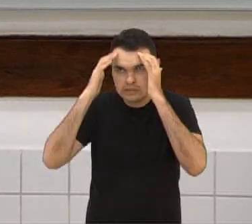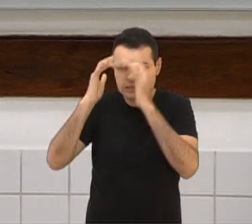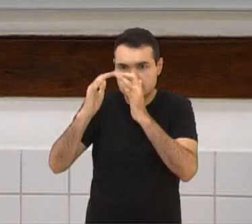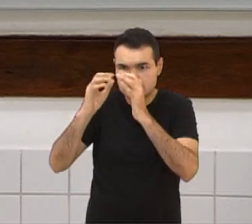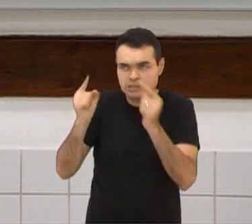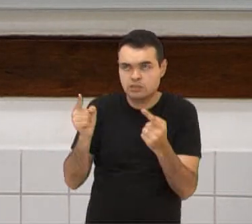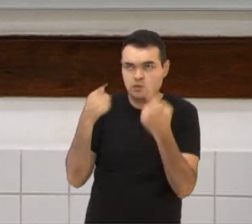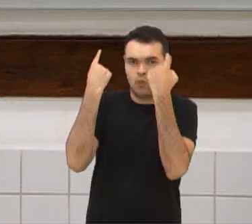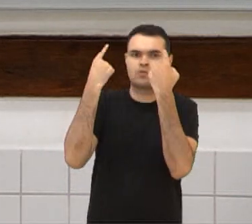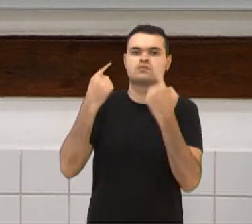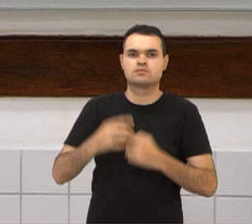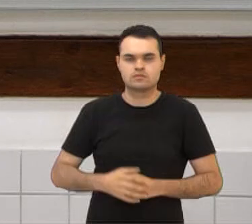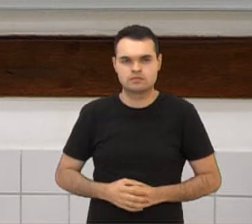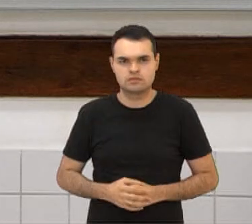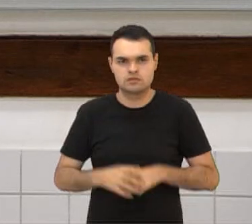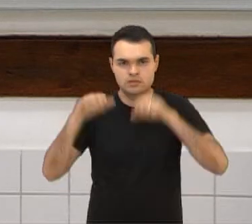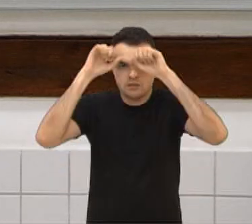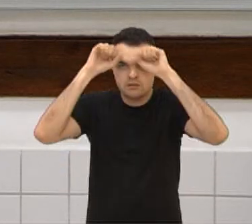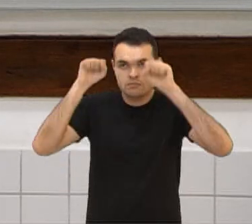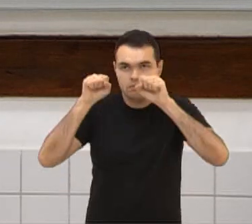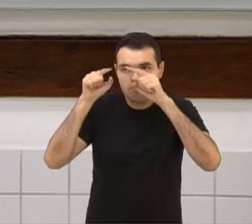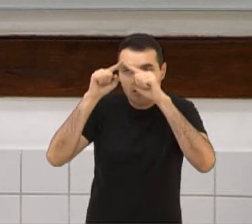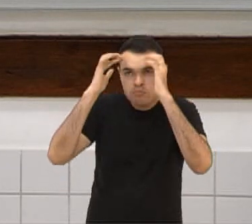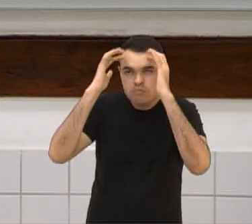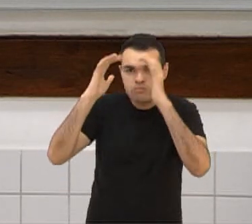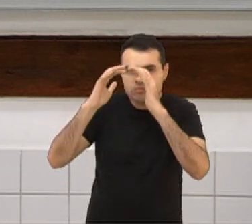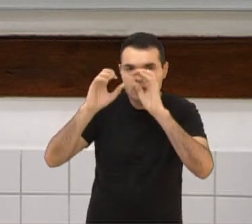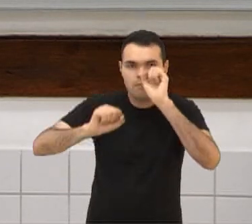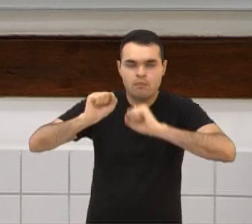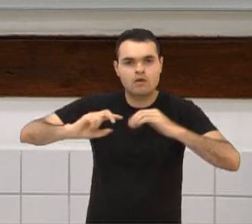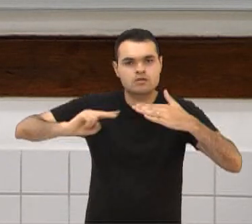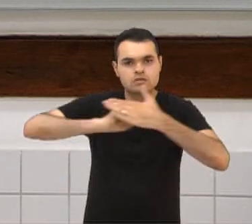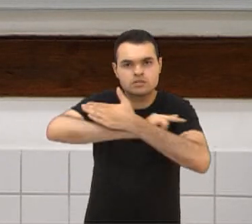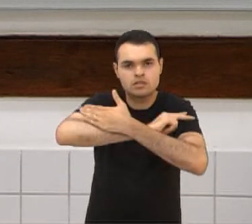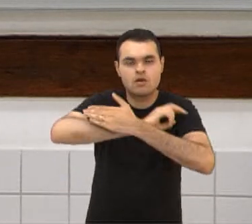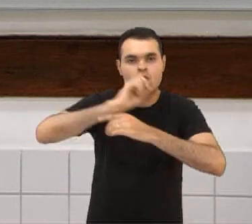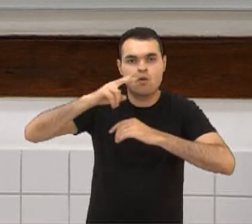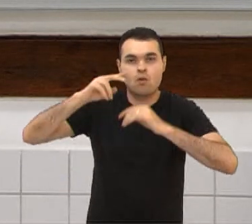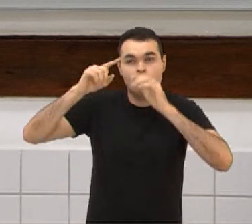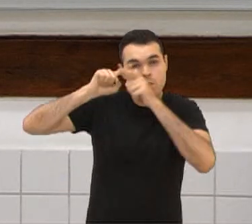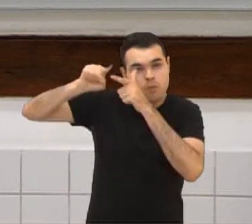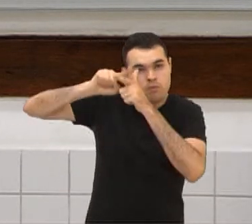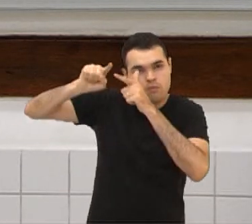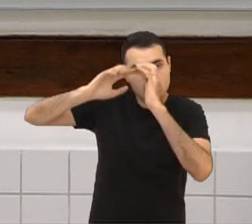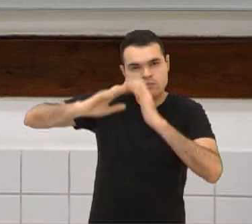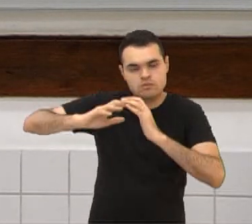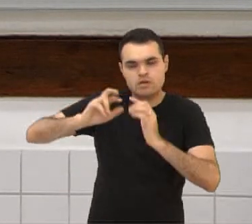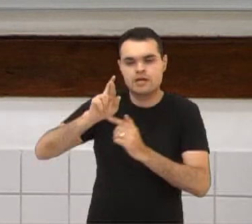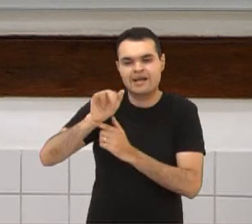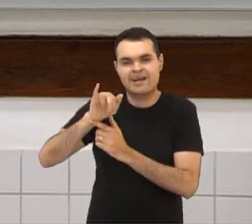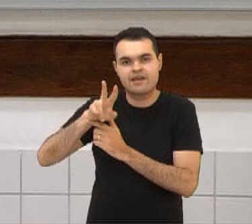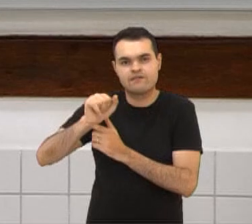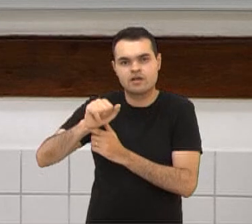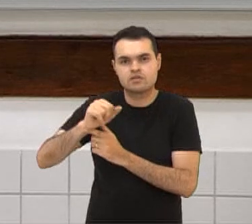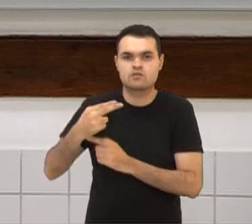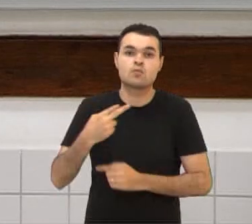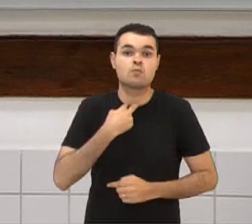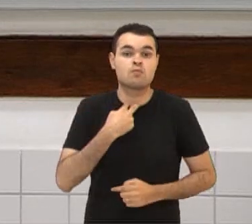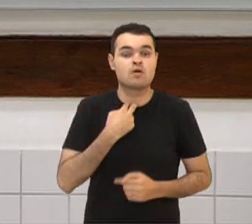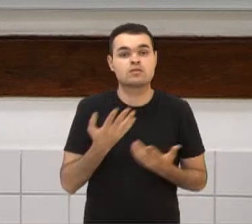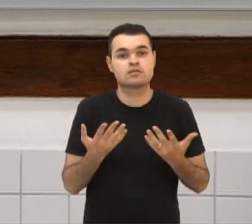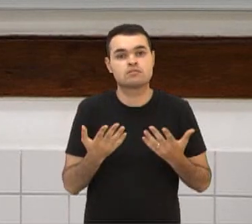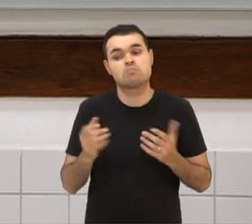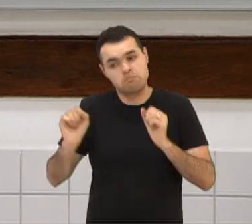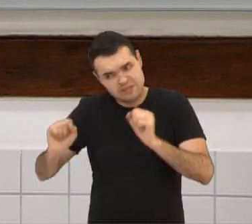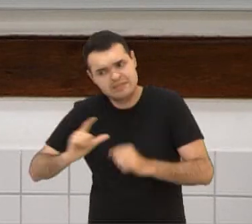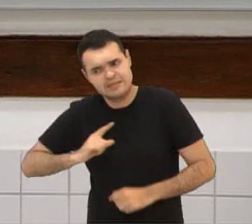gente tem que tomar muito cuidado, porque muitas vezes ou leva à morte ou deixa sequela. Então, no caso da raiva, não dá para tomar vacina.